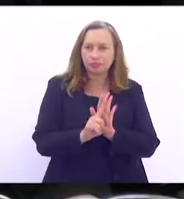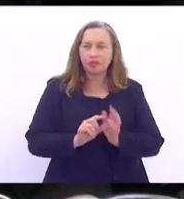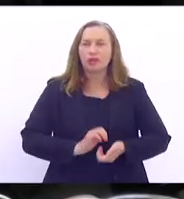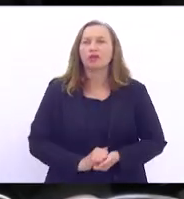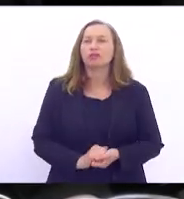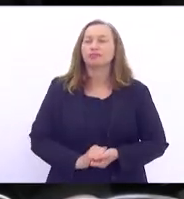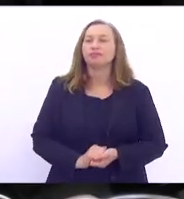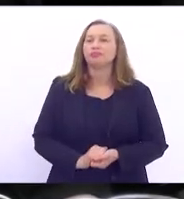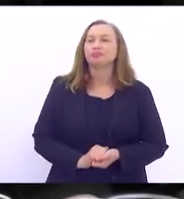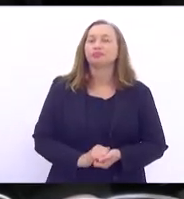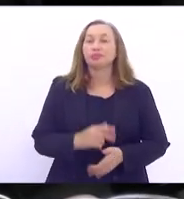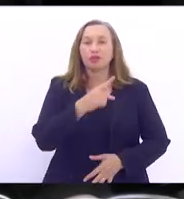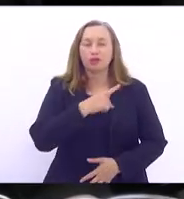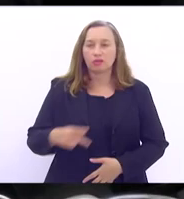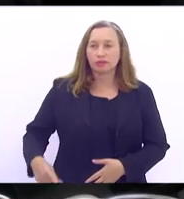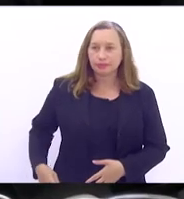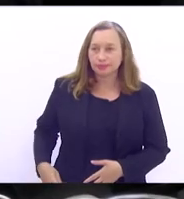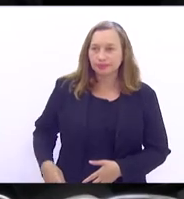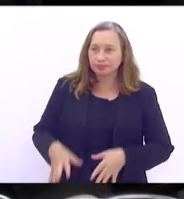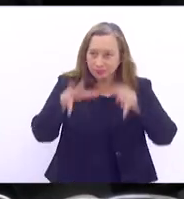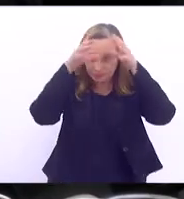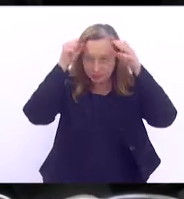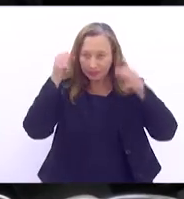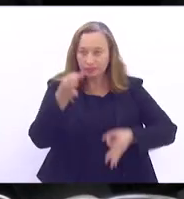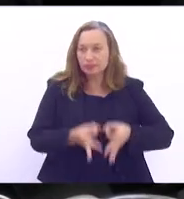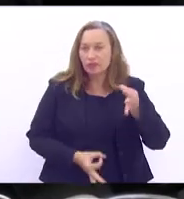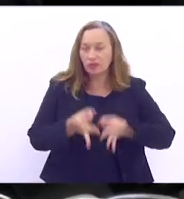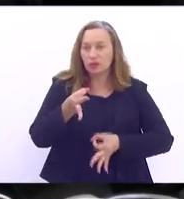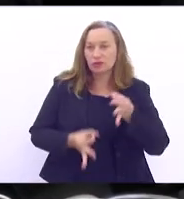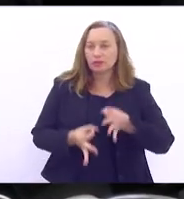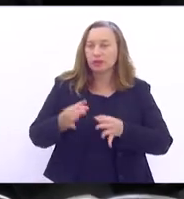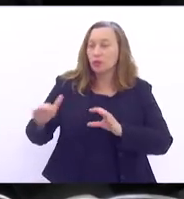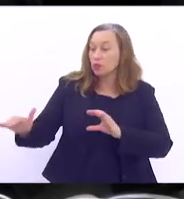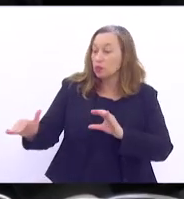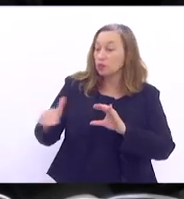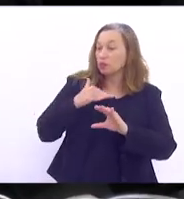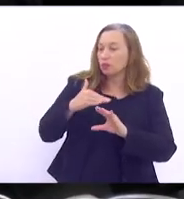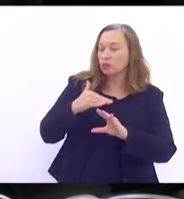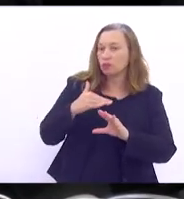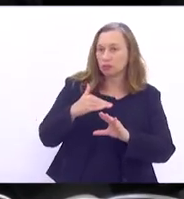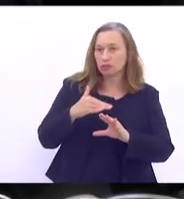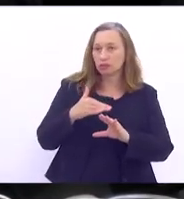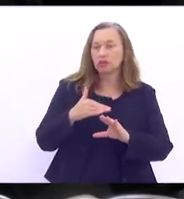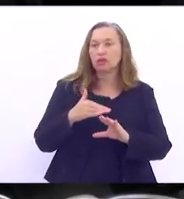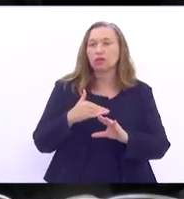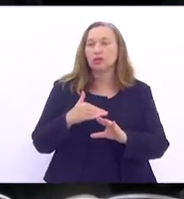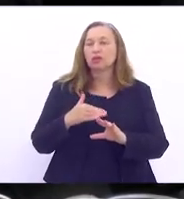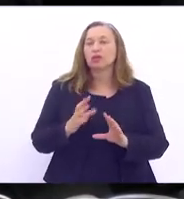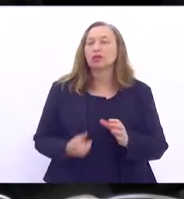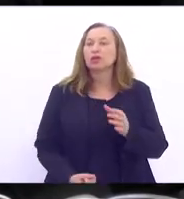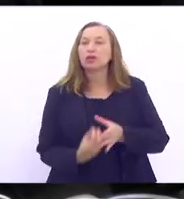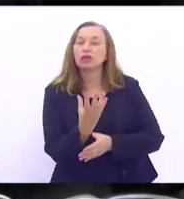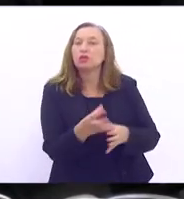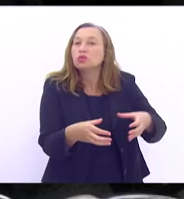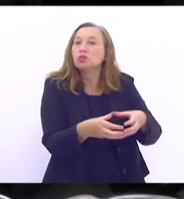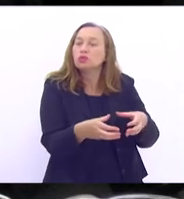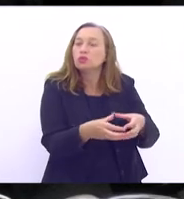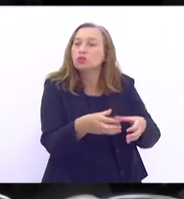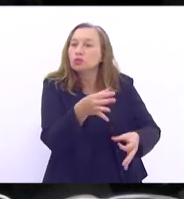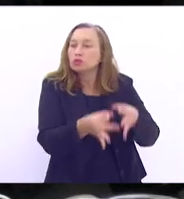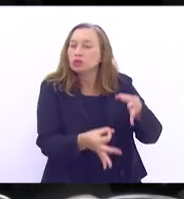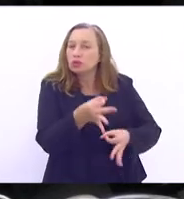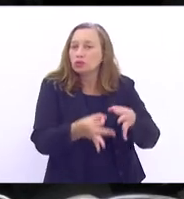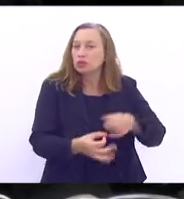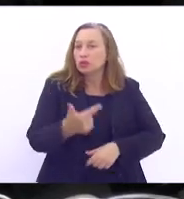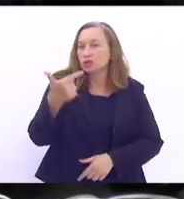ao presidente do Tribunal de Justiça para que envie uma mensagem criando um órgão judiciário, que seria a segunda vara